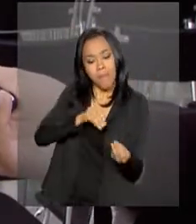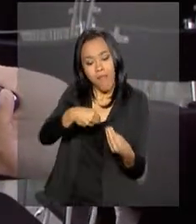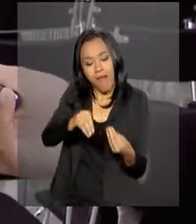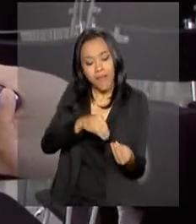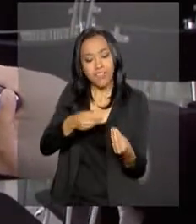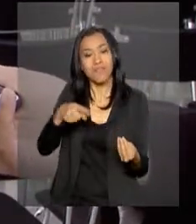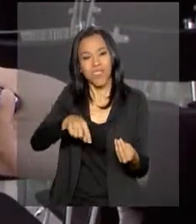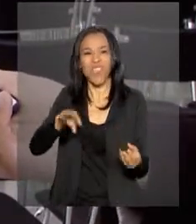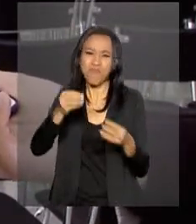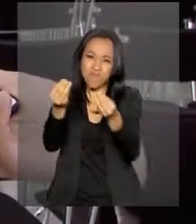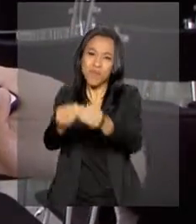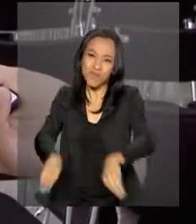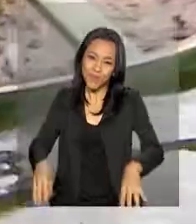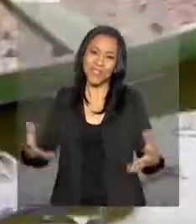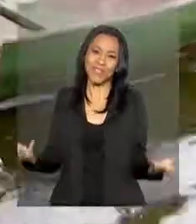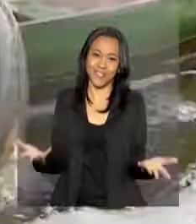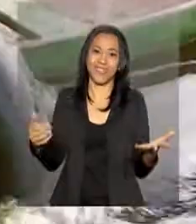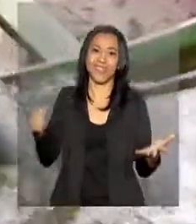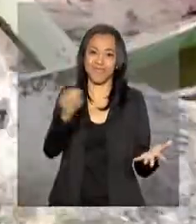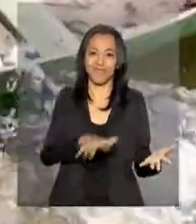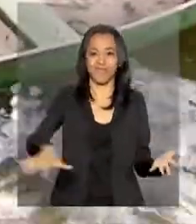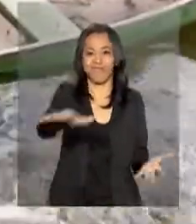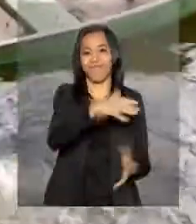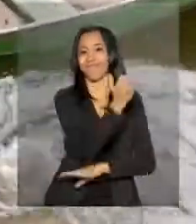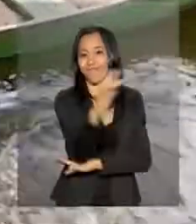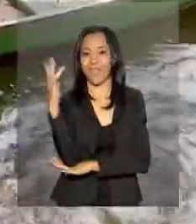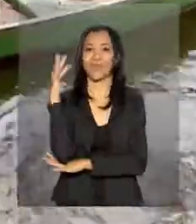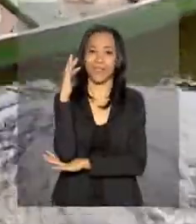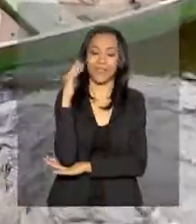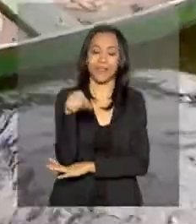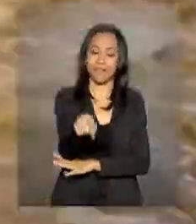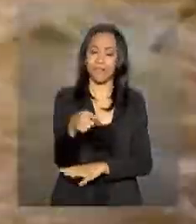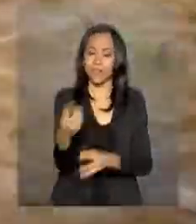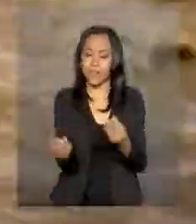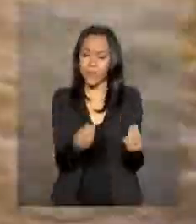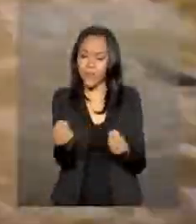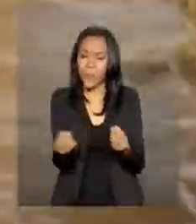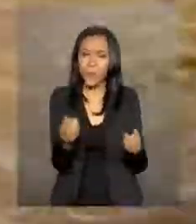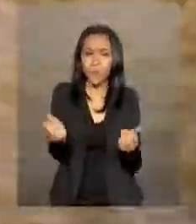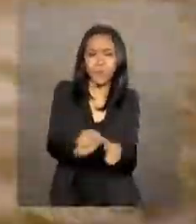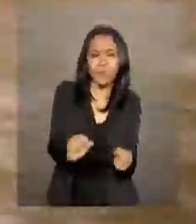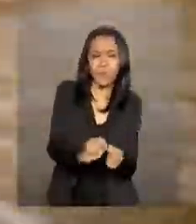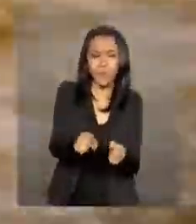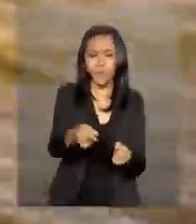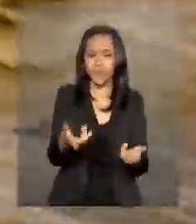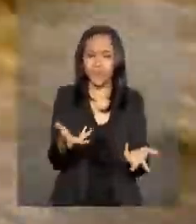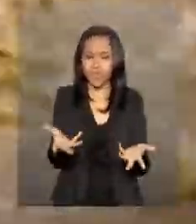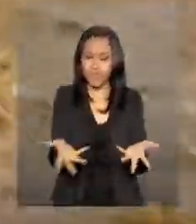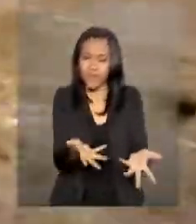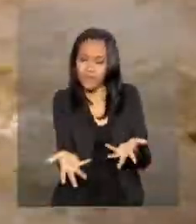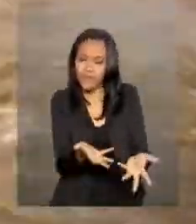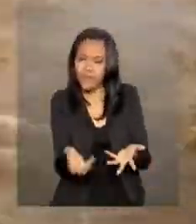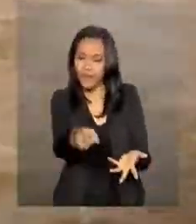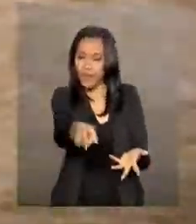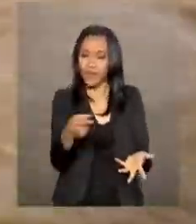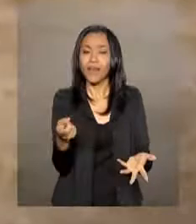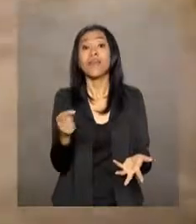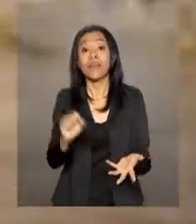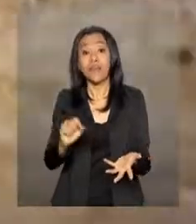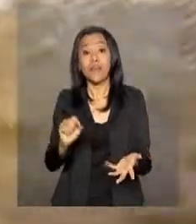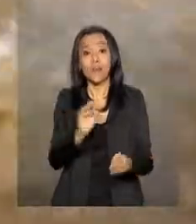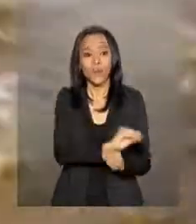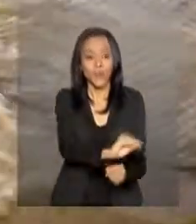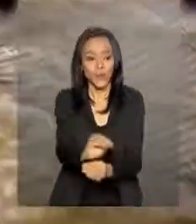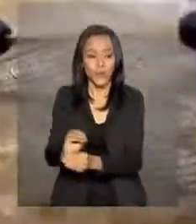vilões do nosso século. E por que não pesquisar o manejo comunitário no Amazonas e criar um modelo de